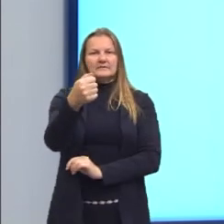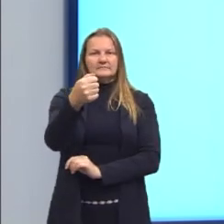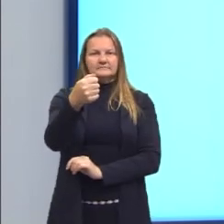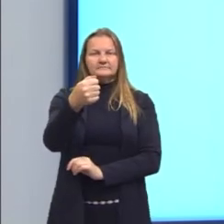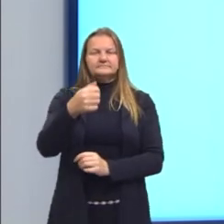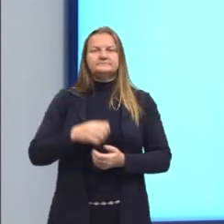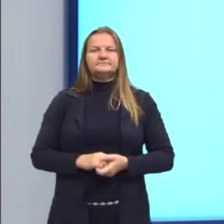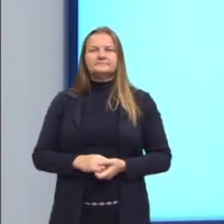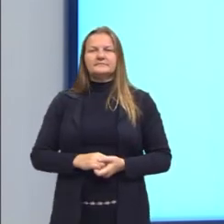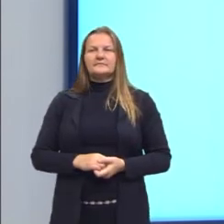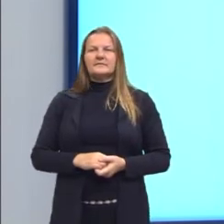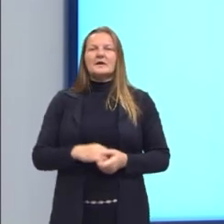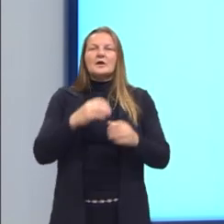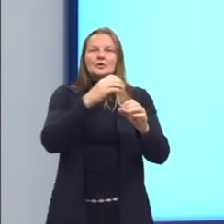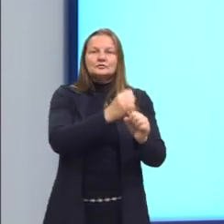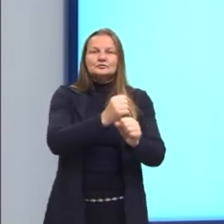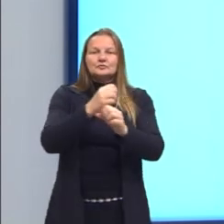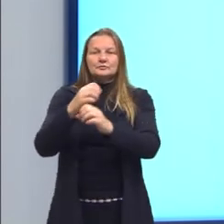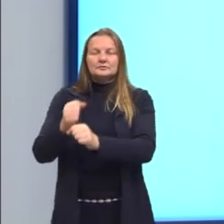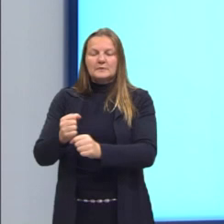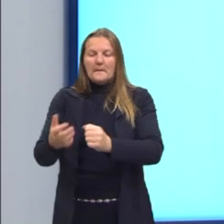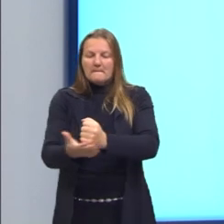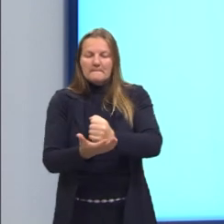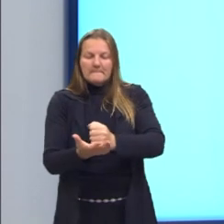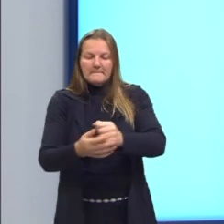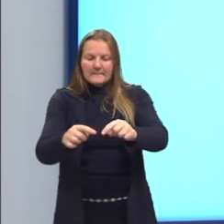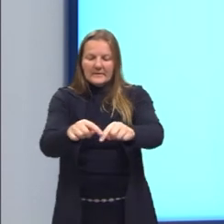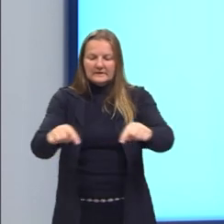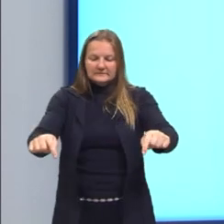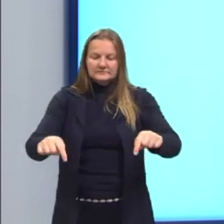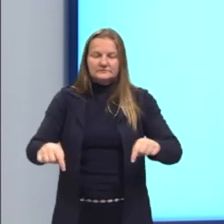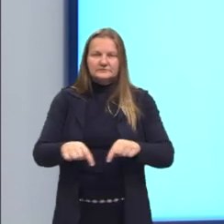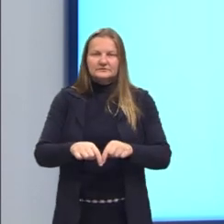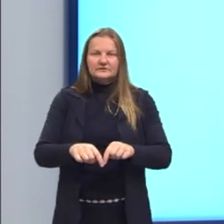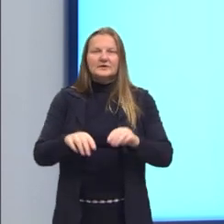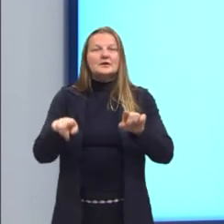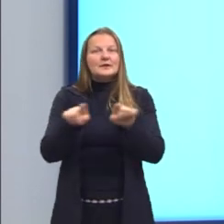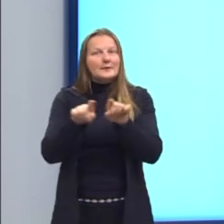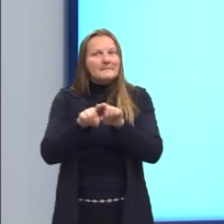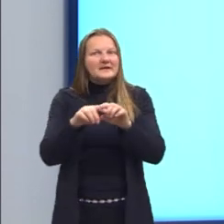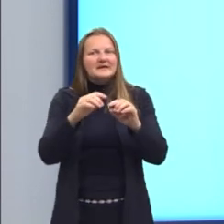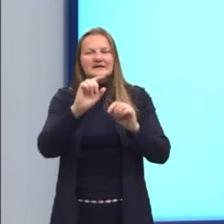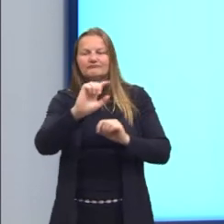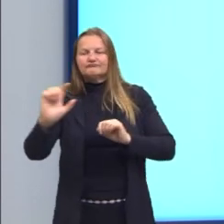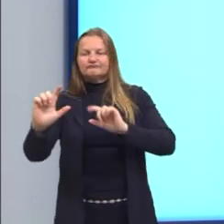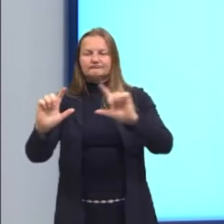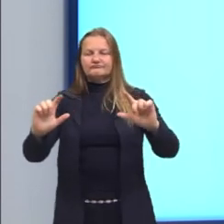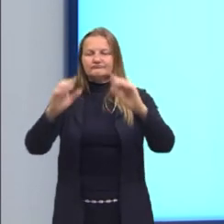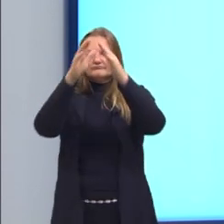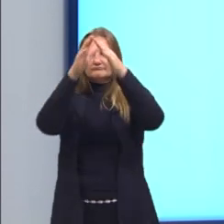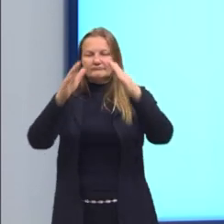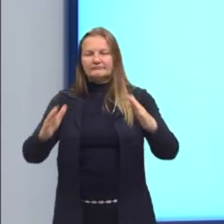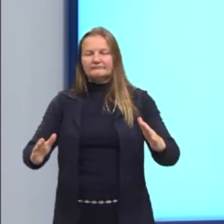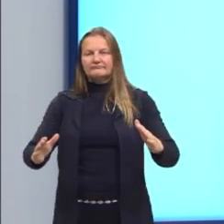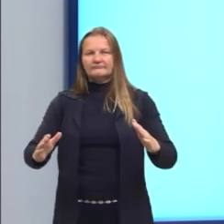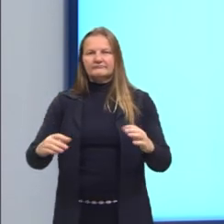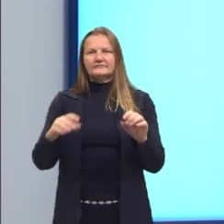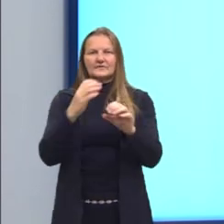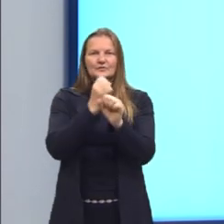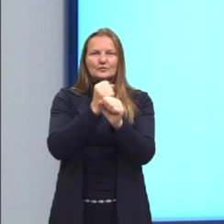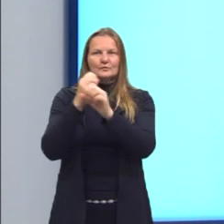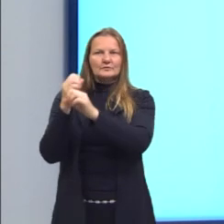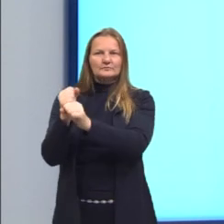seria a soma entre a área da base EA área das suas faces laterais então Aqui nós